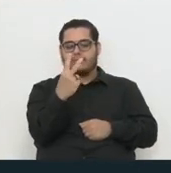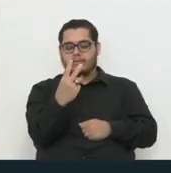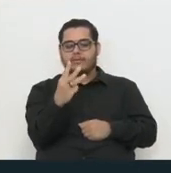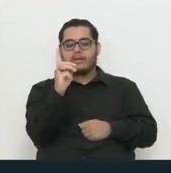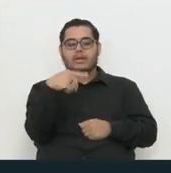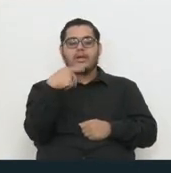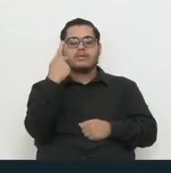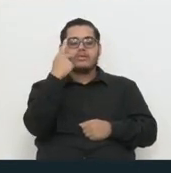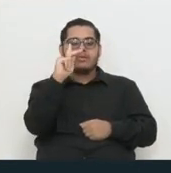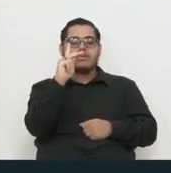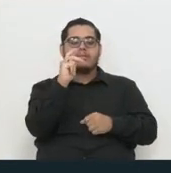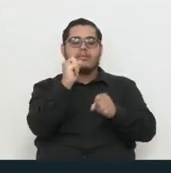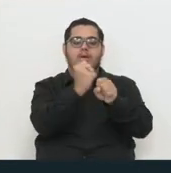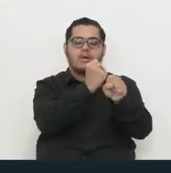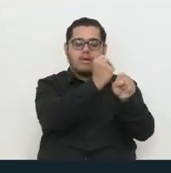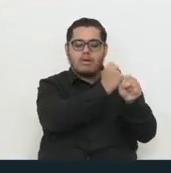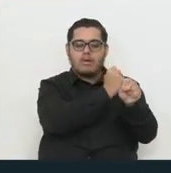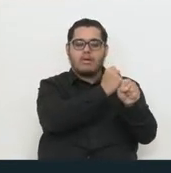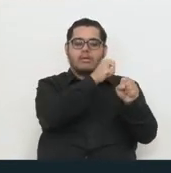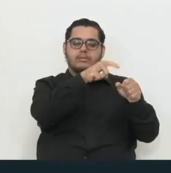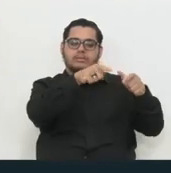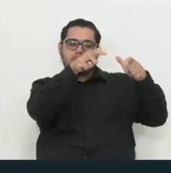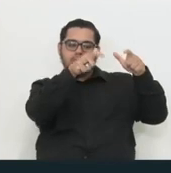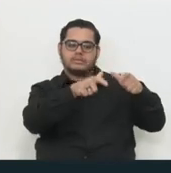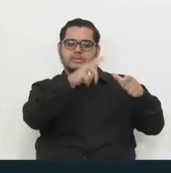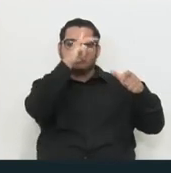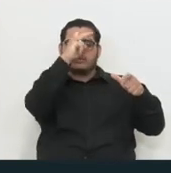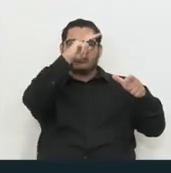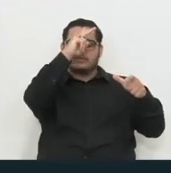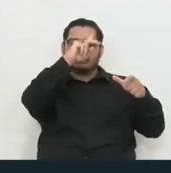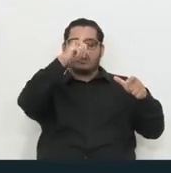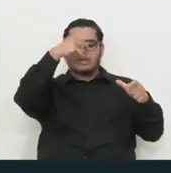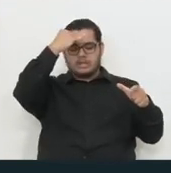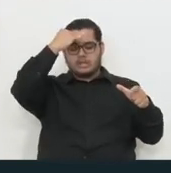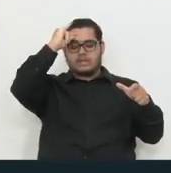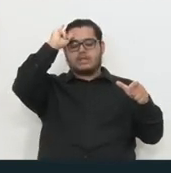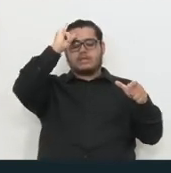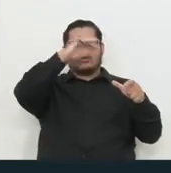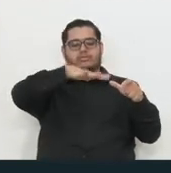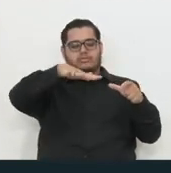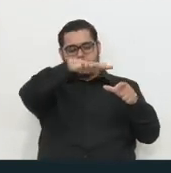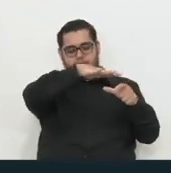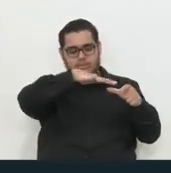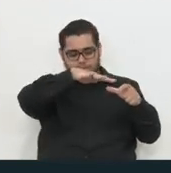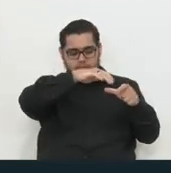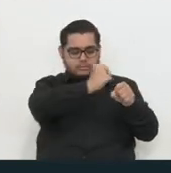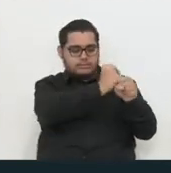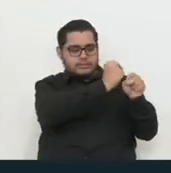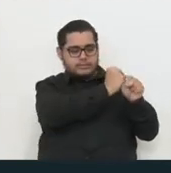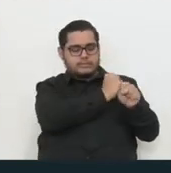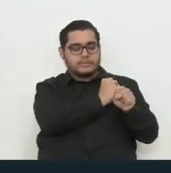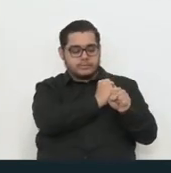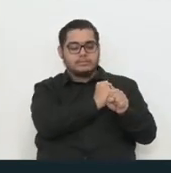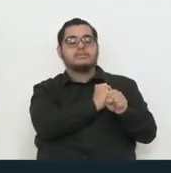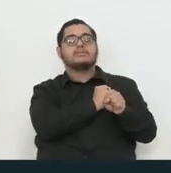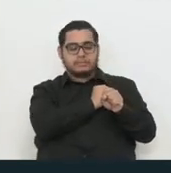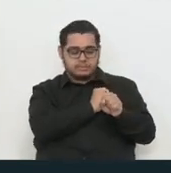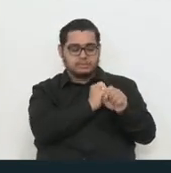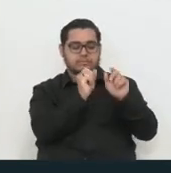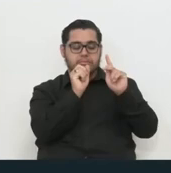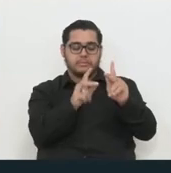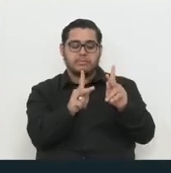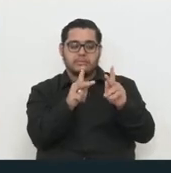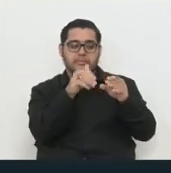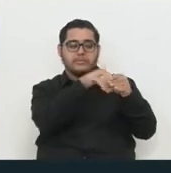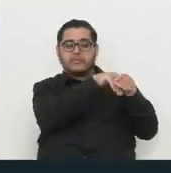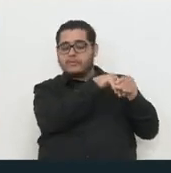recuperação do patrimônio histórico denominado sítio da Candinha autor vereador em discussão encerrada a discussão